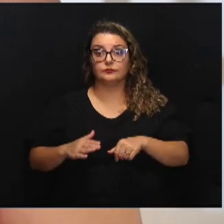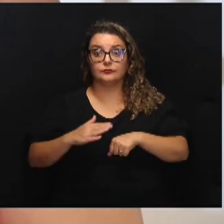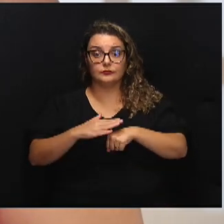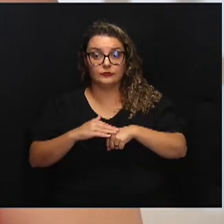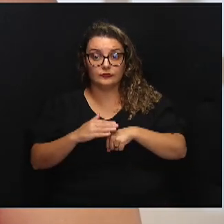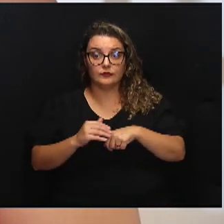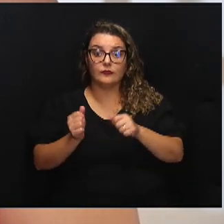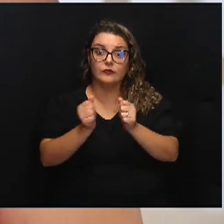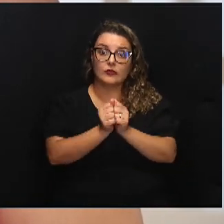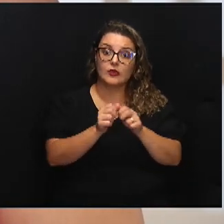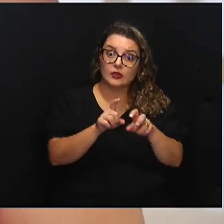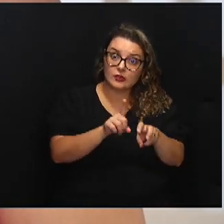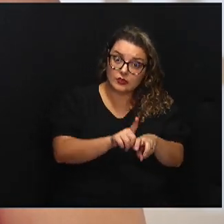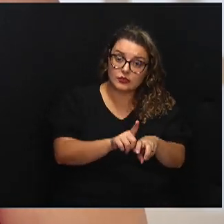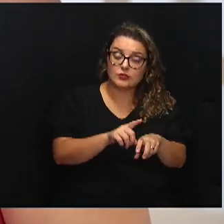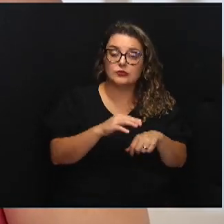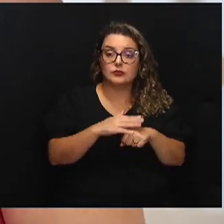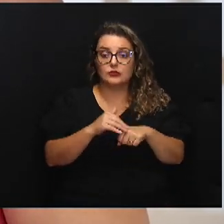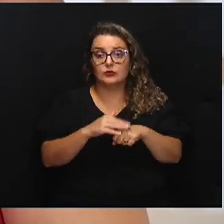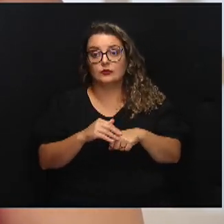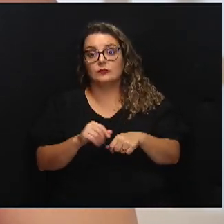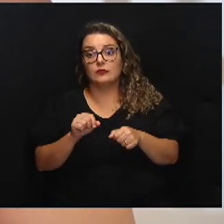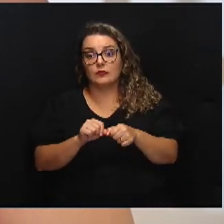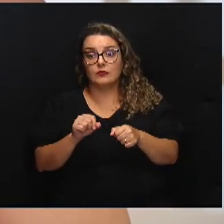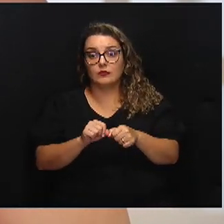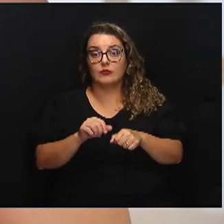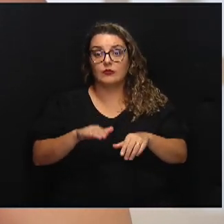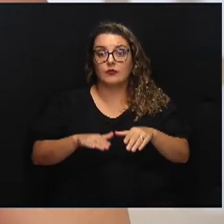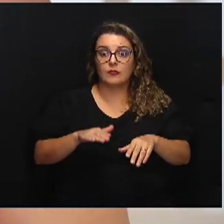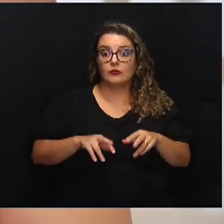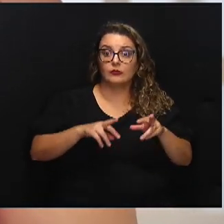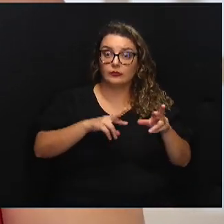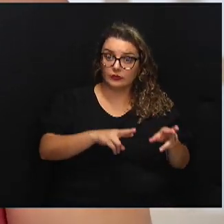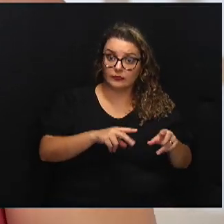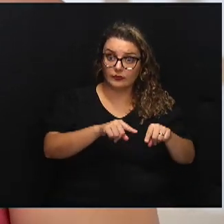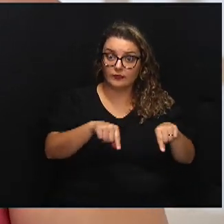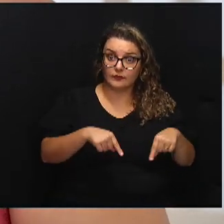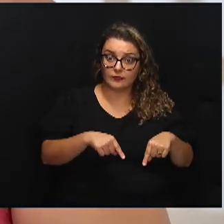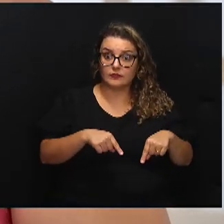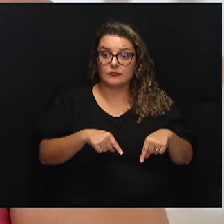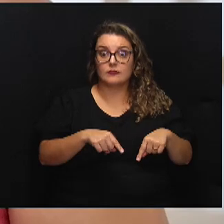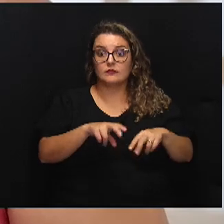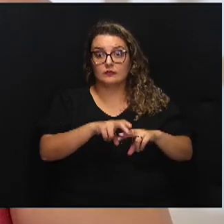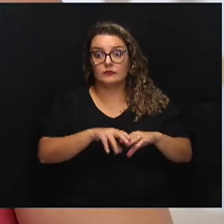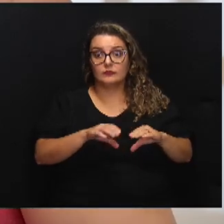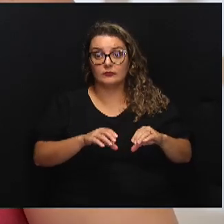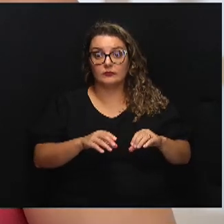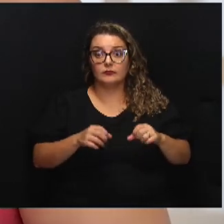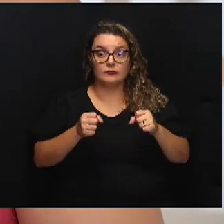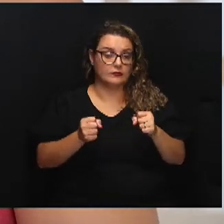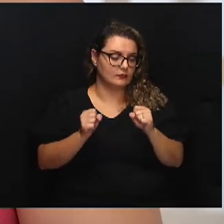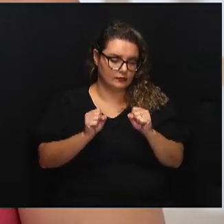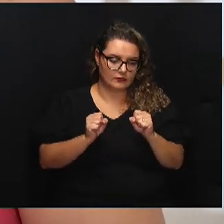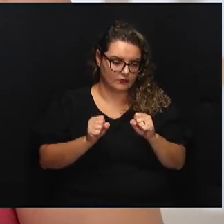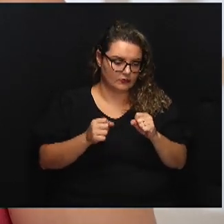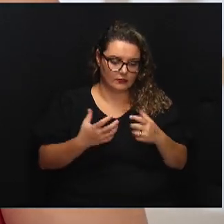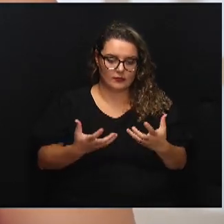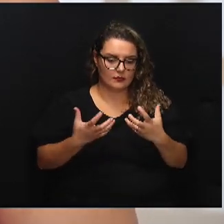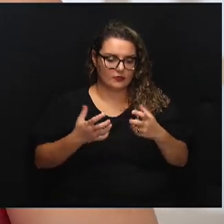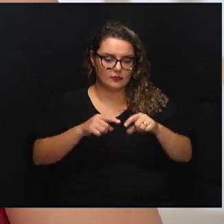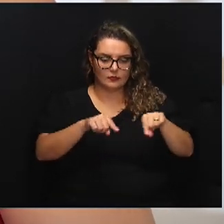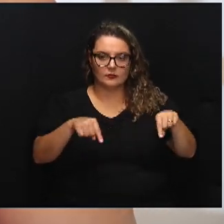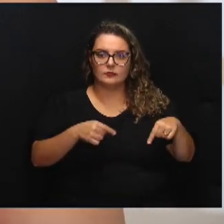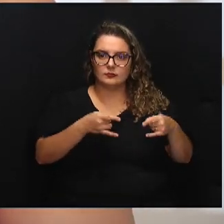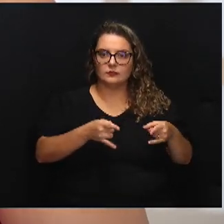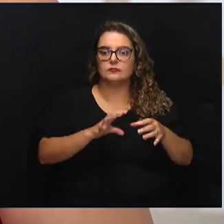ficar junto, né? Uma coisa que ele fazia, muitas vezes ele dormia na sala, agora ele quer dormir no quarto junto comigo. Então, a gente deixa